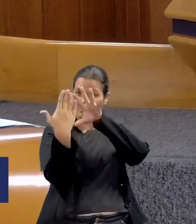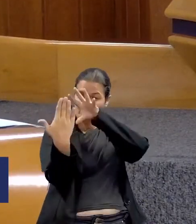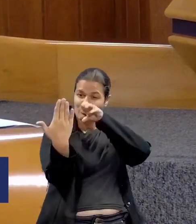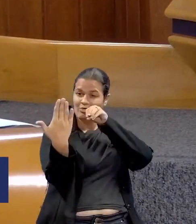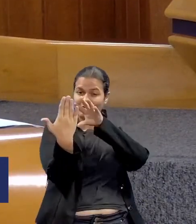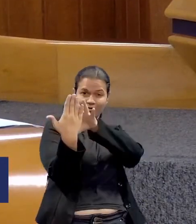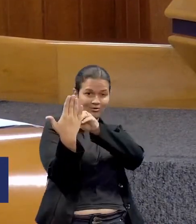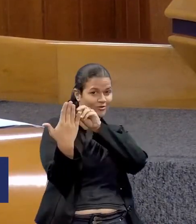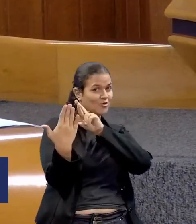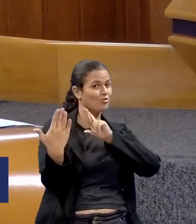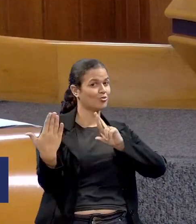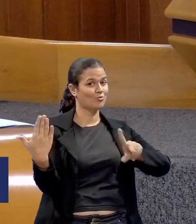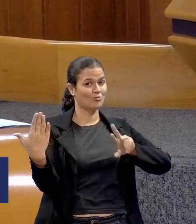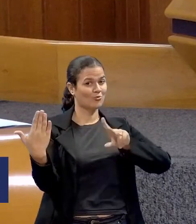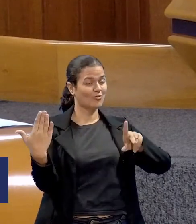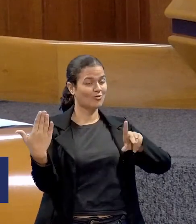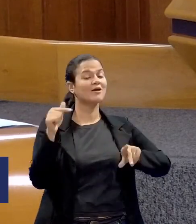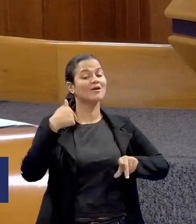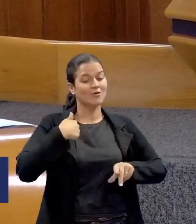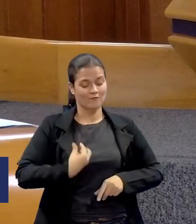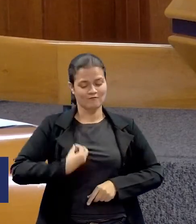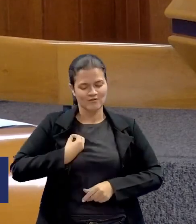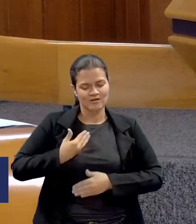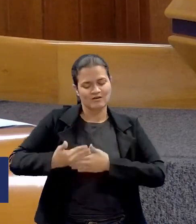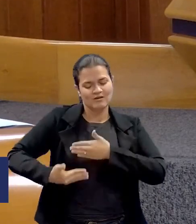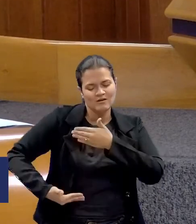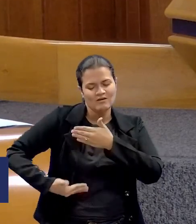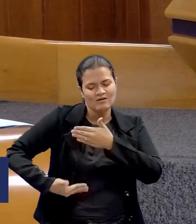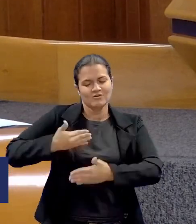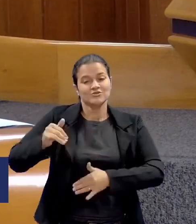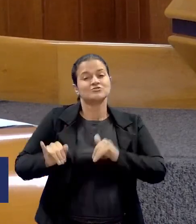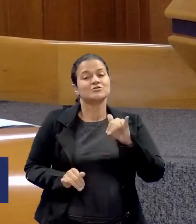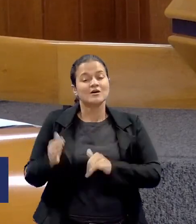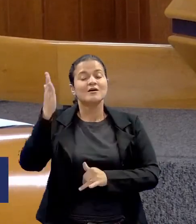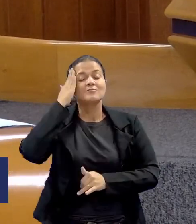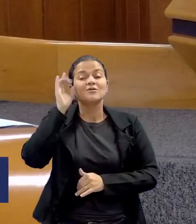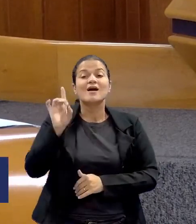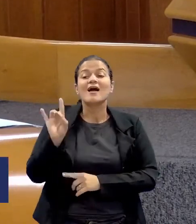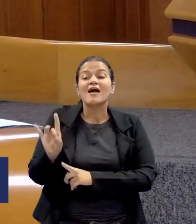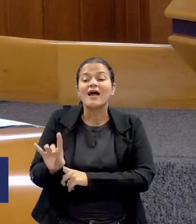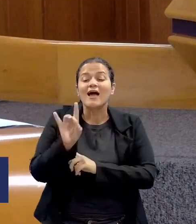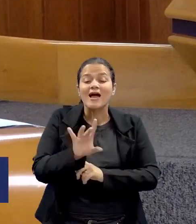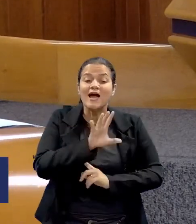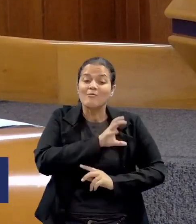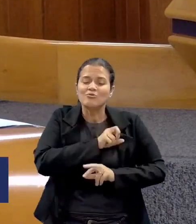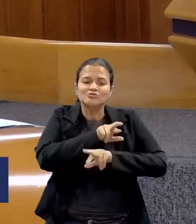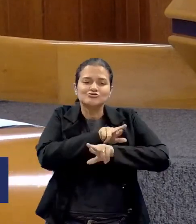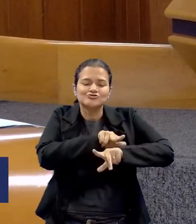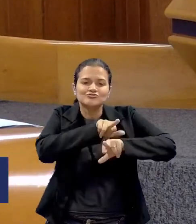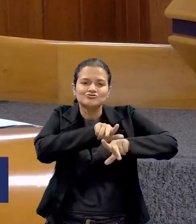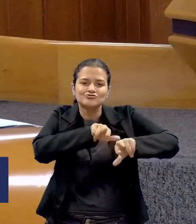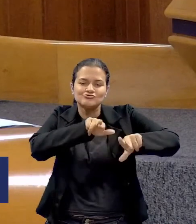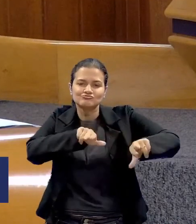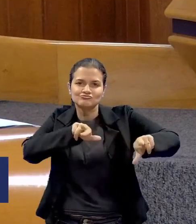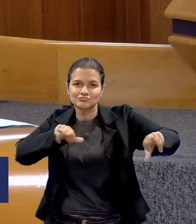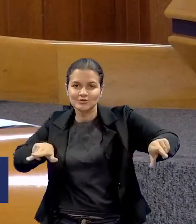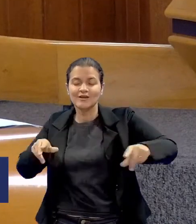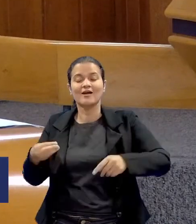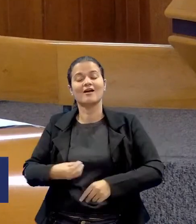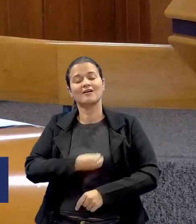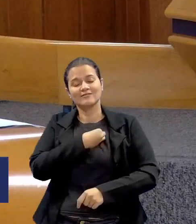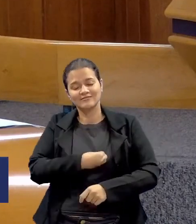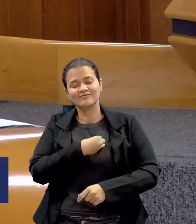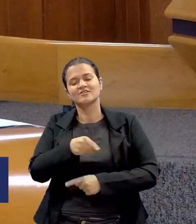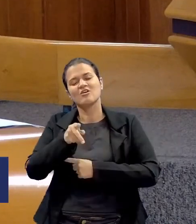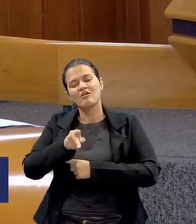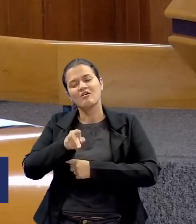gente vive e sofre para aprender que cada amor é tanto e diferente. A vida insiste em dar